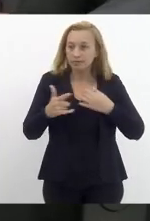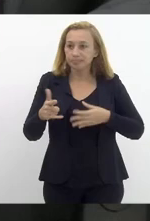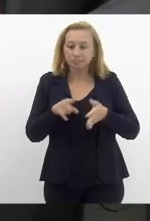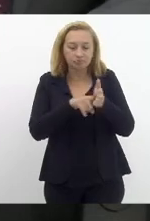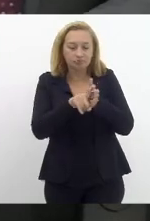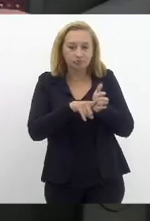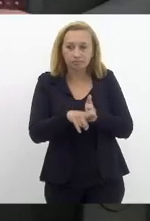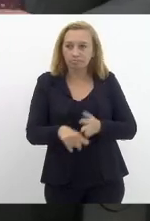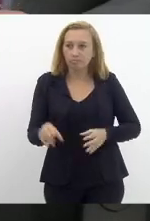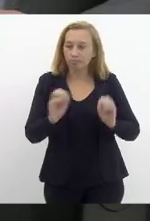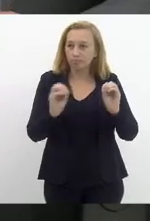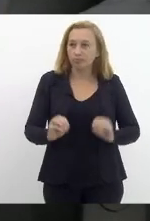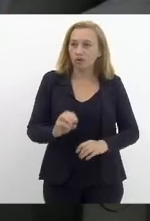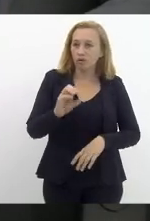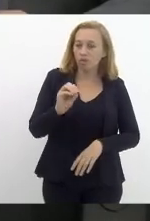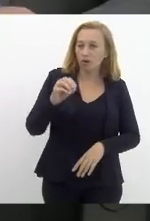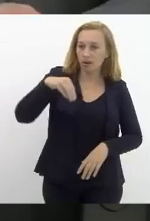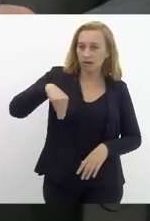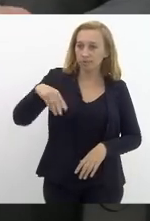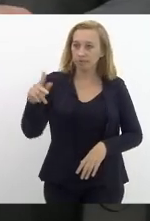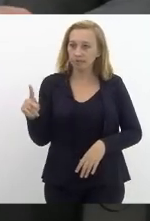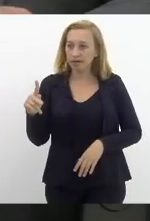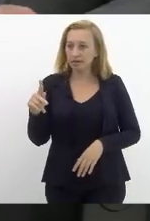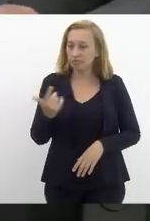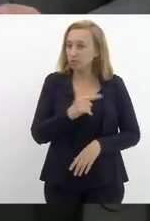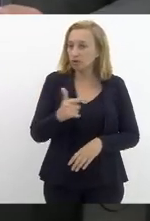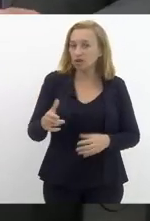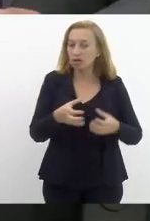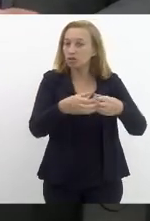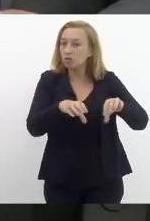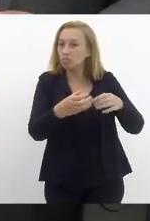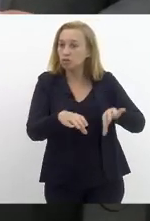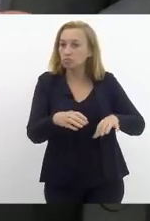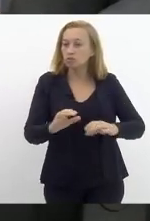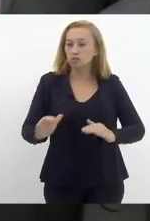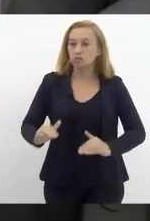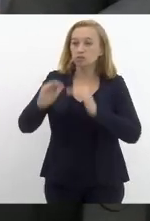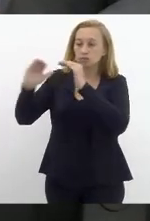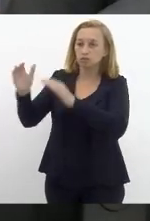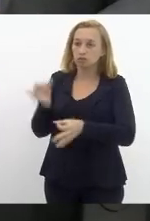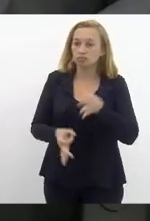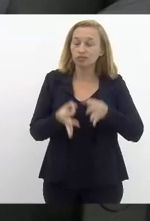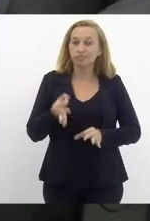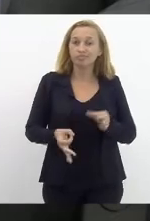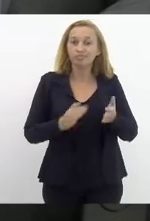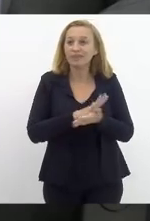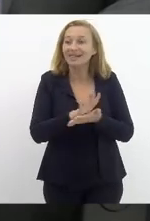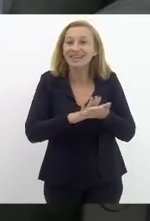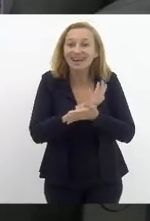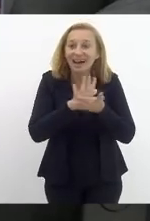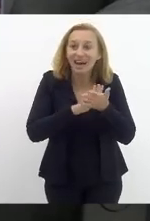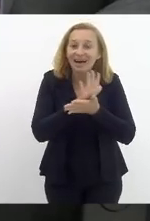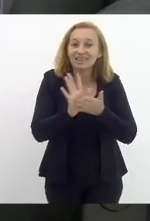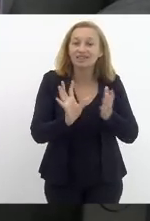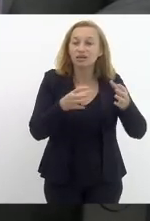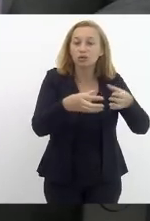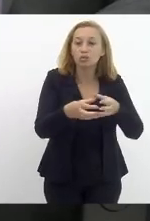análise, o MP, porque eles não queriam nem concurso para o Tribunal de Justiça, para o Ministério Público, para nenhuma categoria,